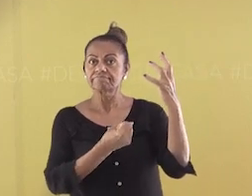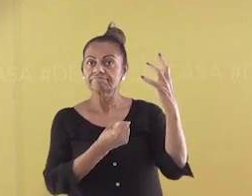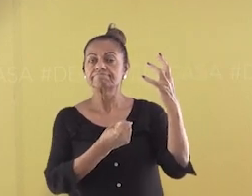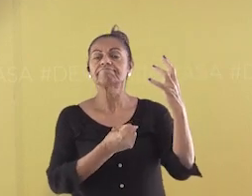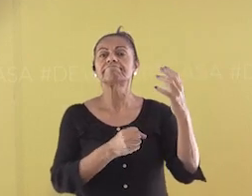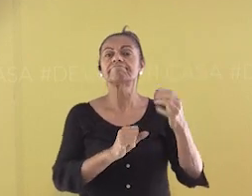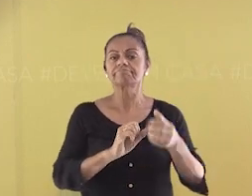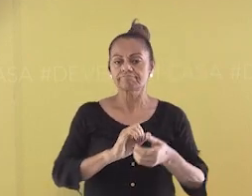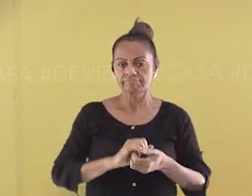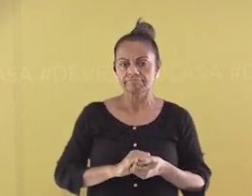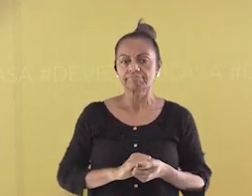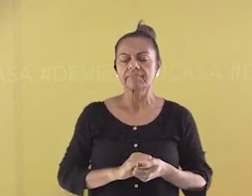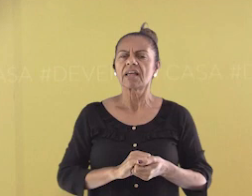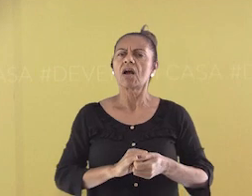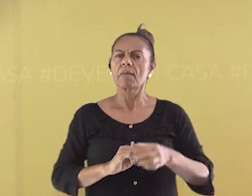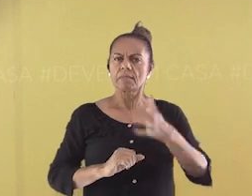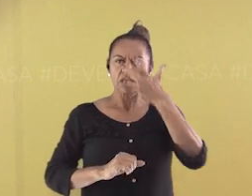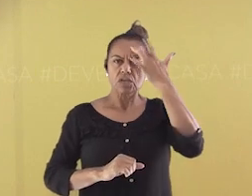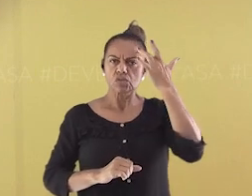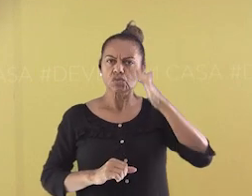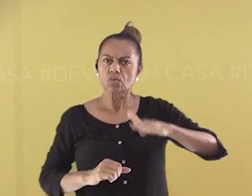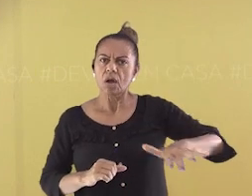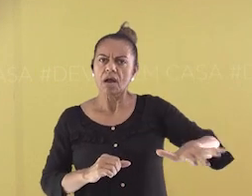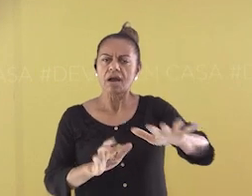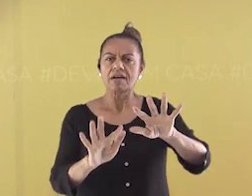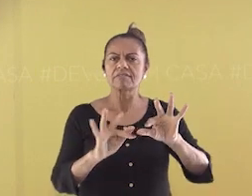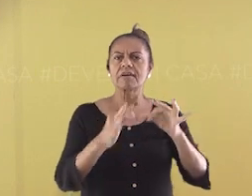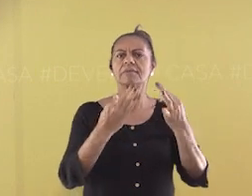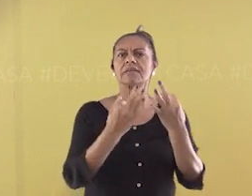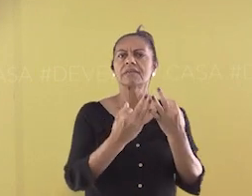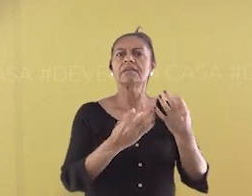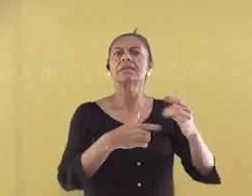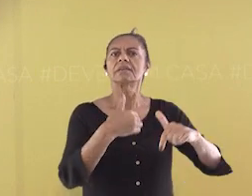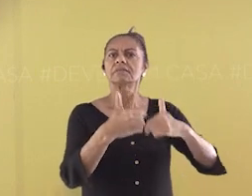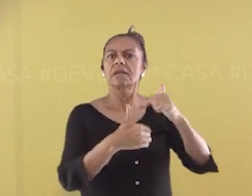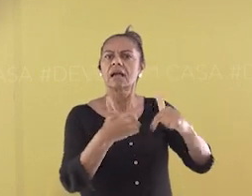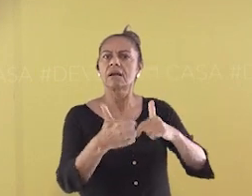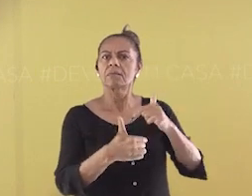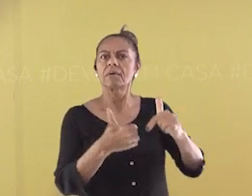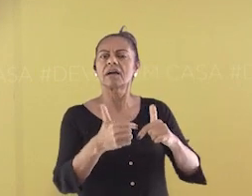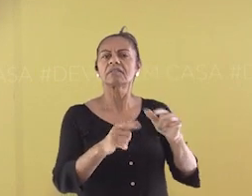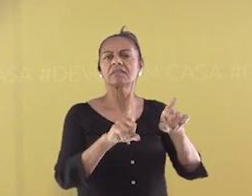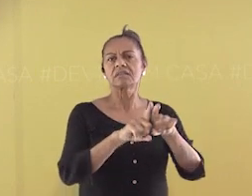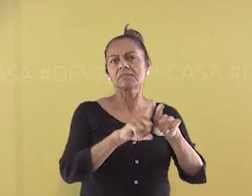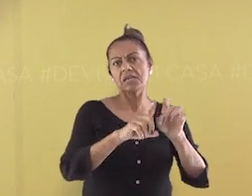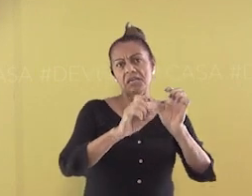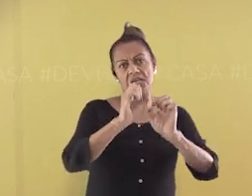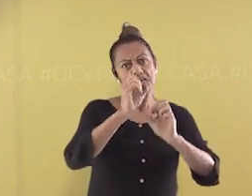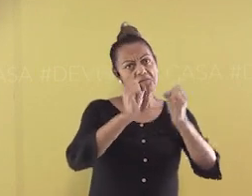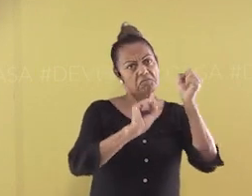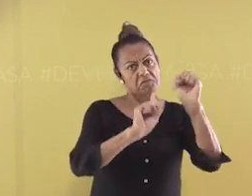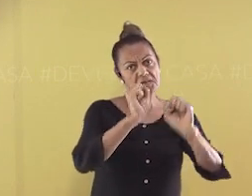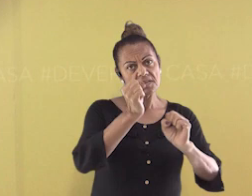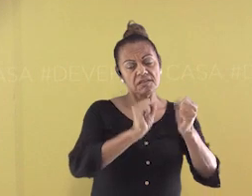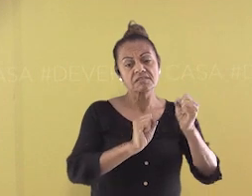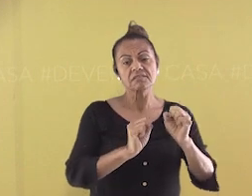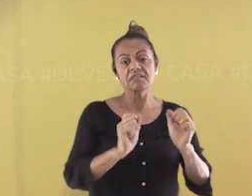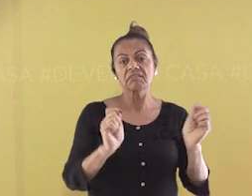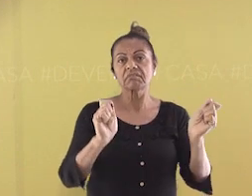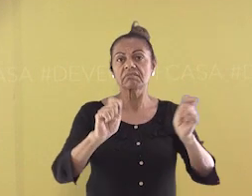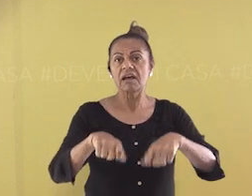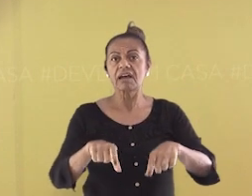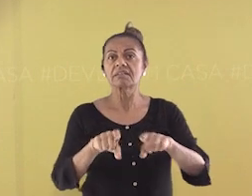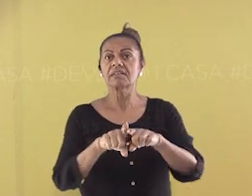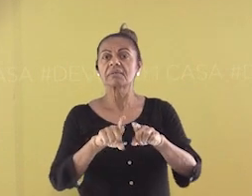campo e por suas famílias ou por empresas. Por meio dessa atividade são extraídos alimentos,